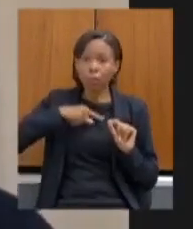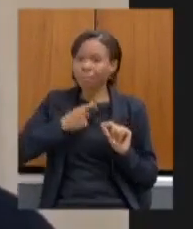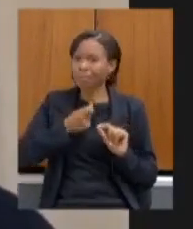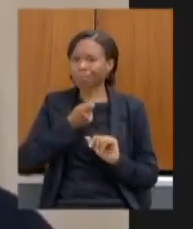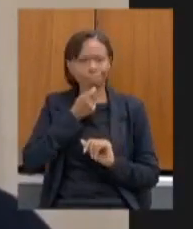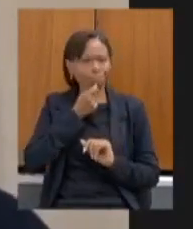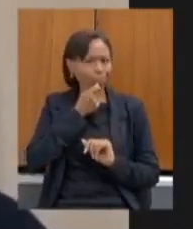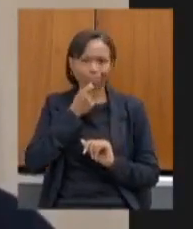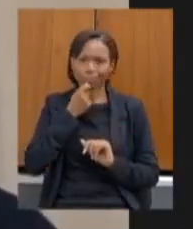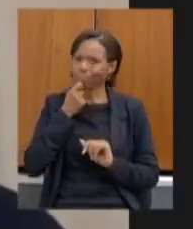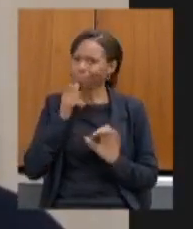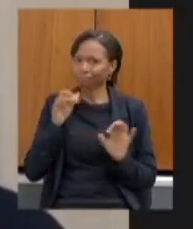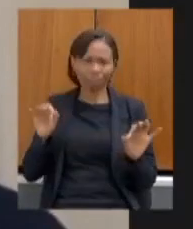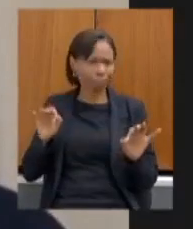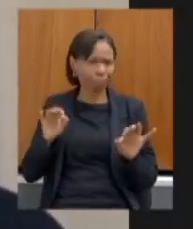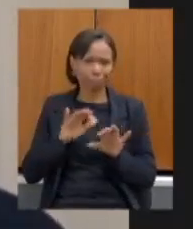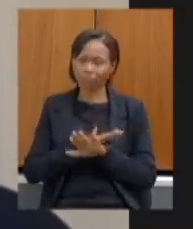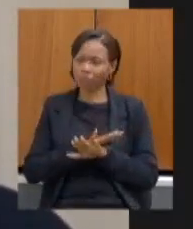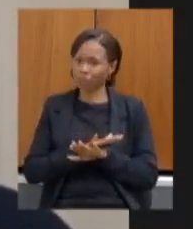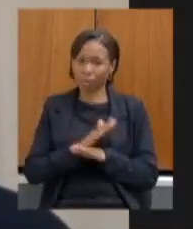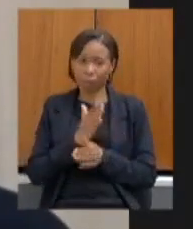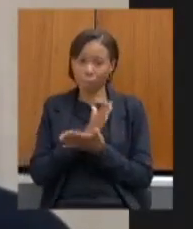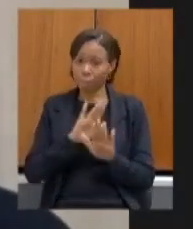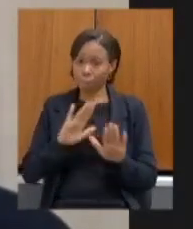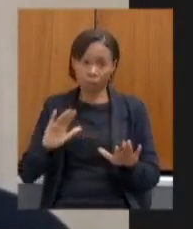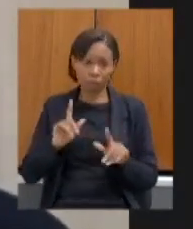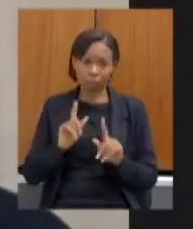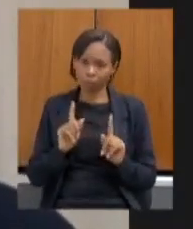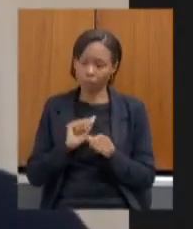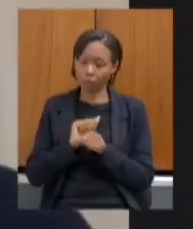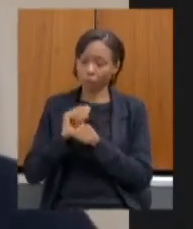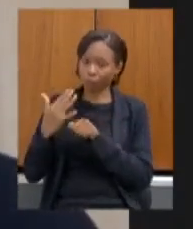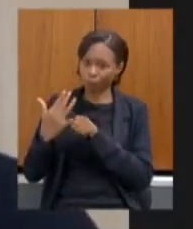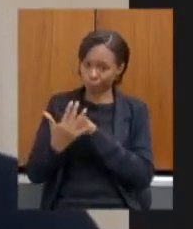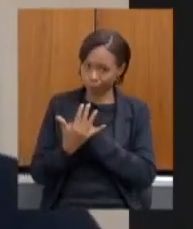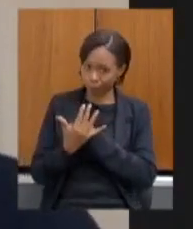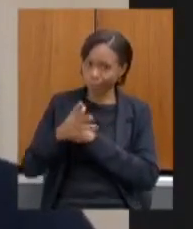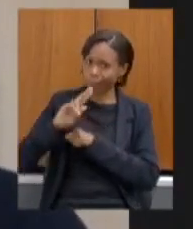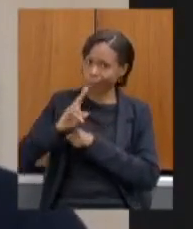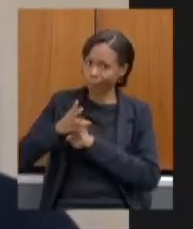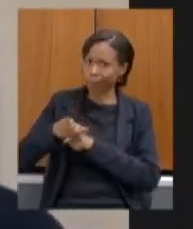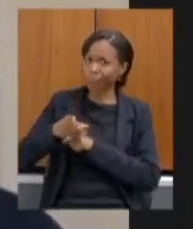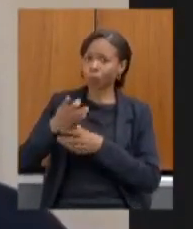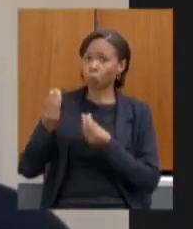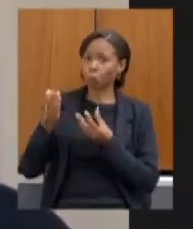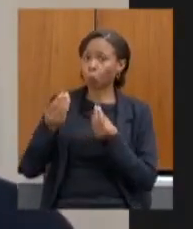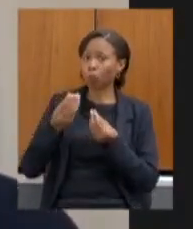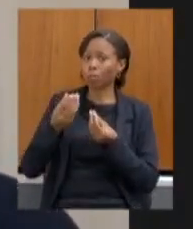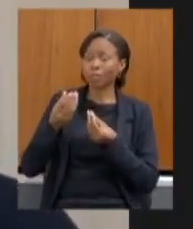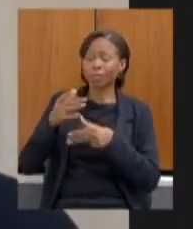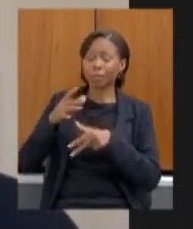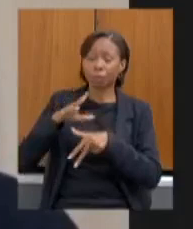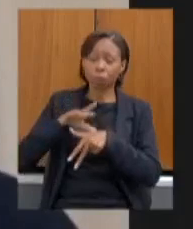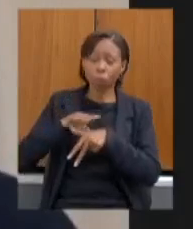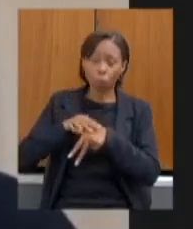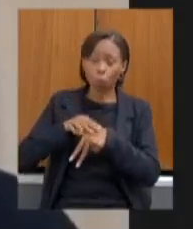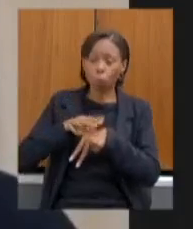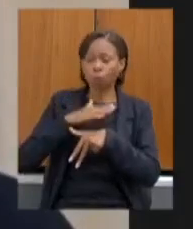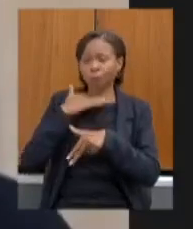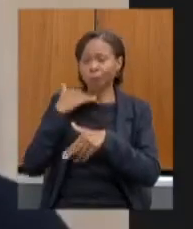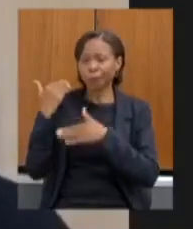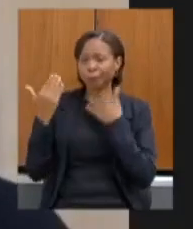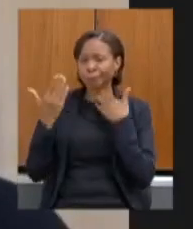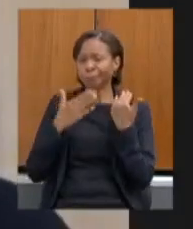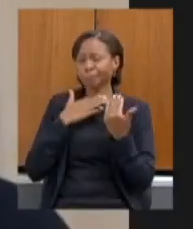não terminamos, a covid está aí, está matando muita gente, já passamos dos 10 mil casos de mortes em Minas